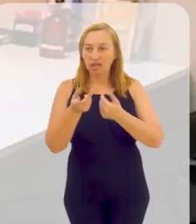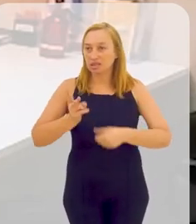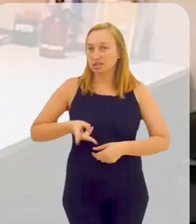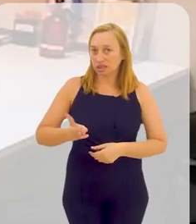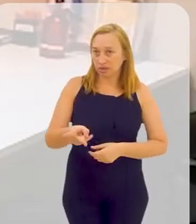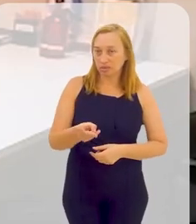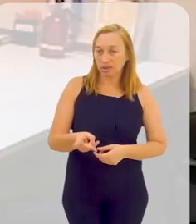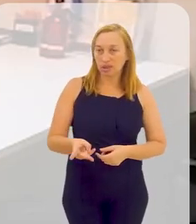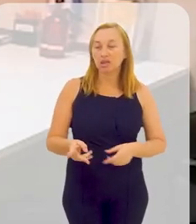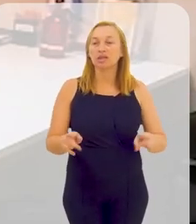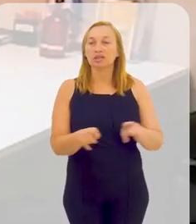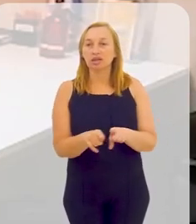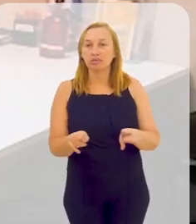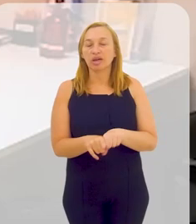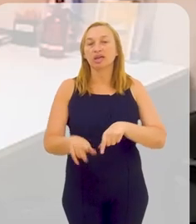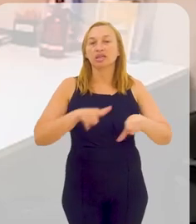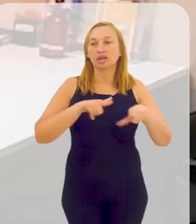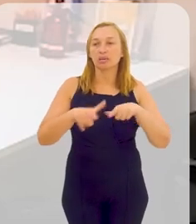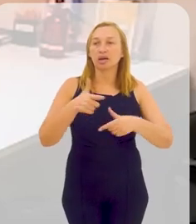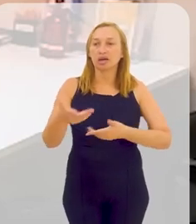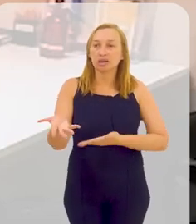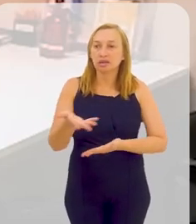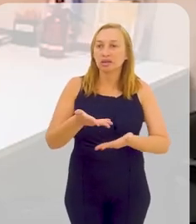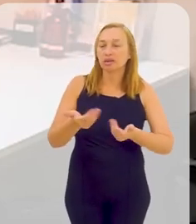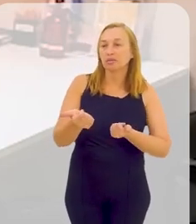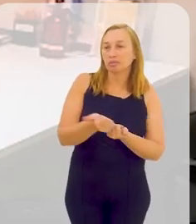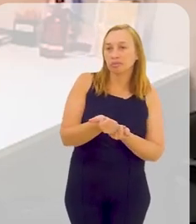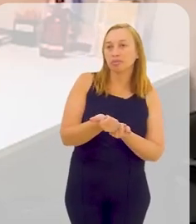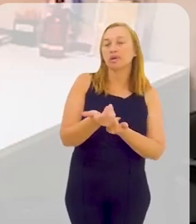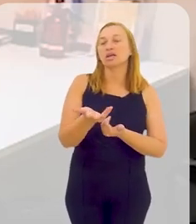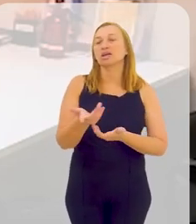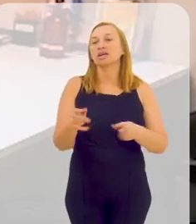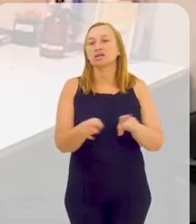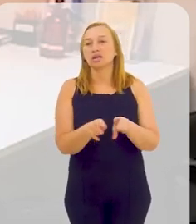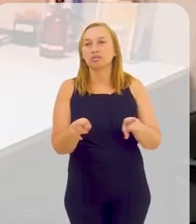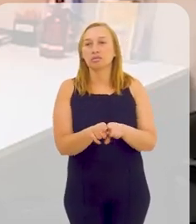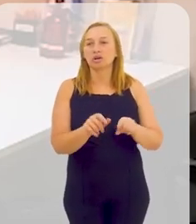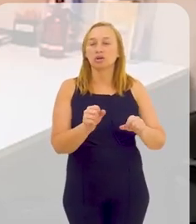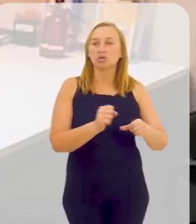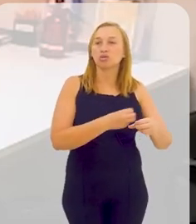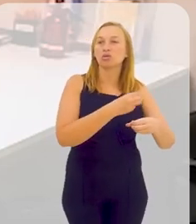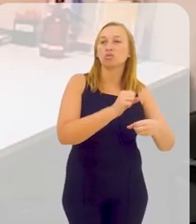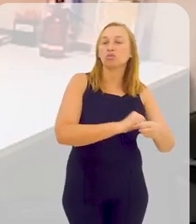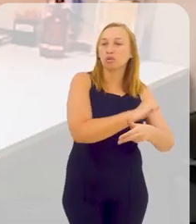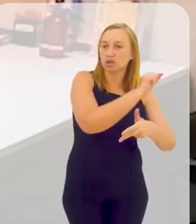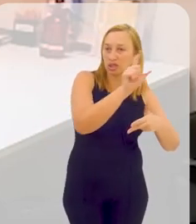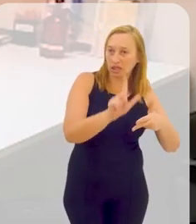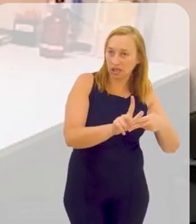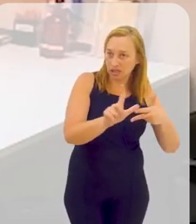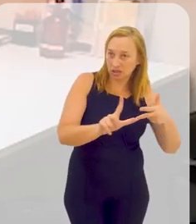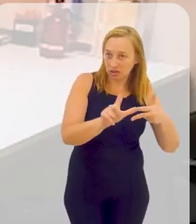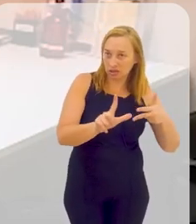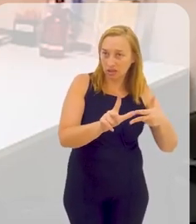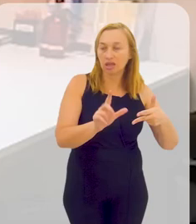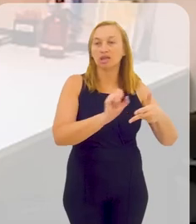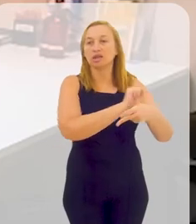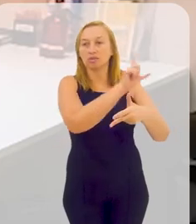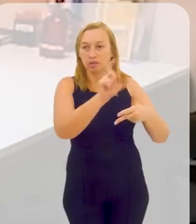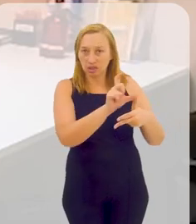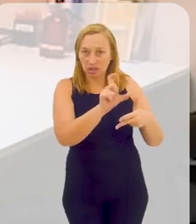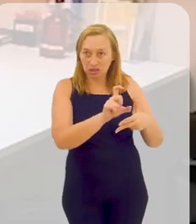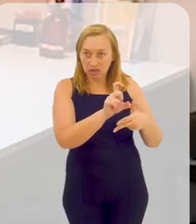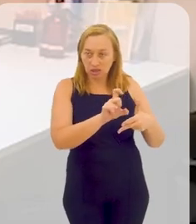alérgico e temos trabalha parceria também com não só o poder legislativo mais o poder